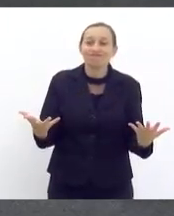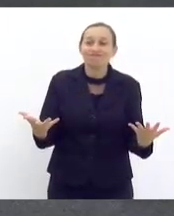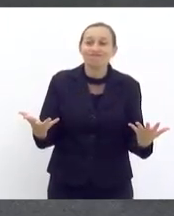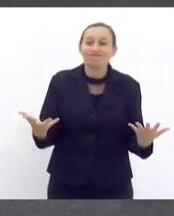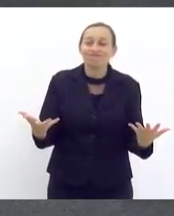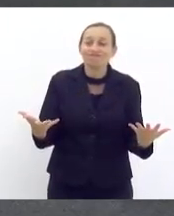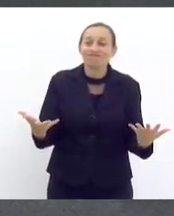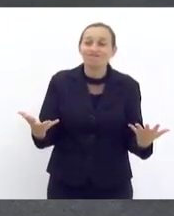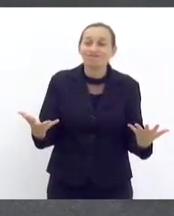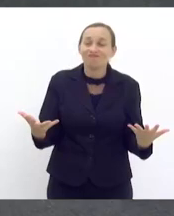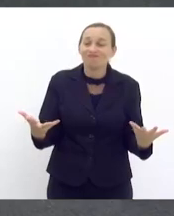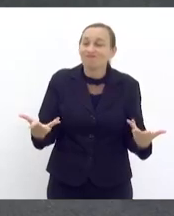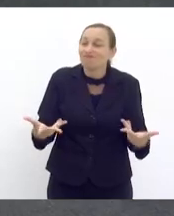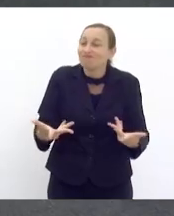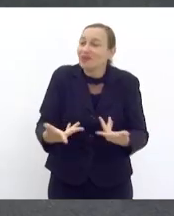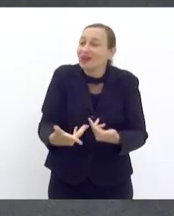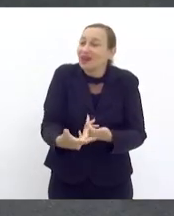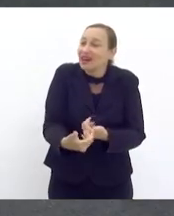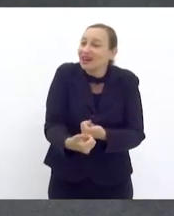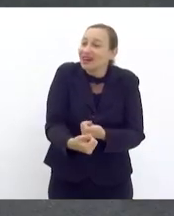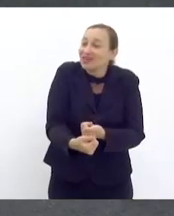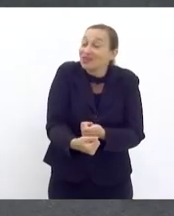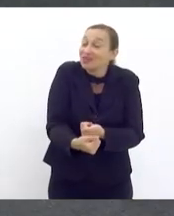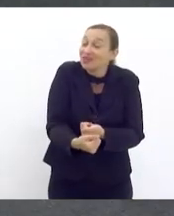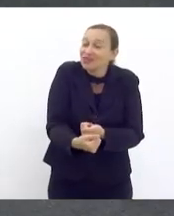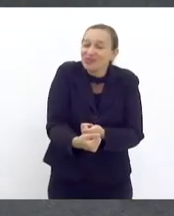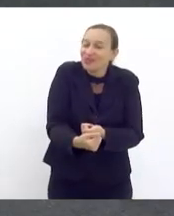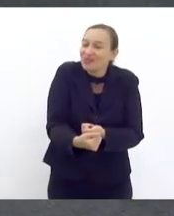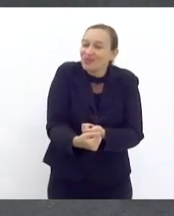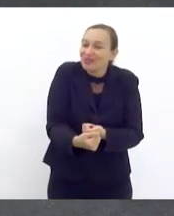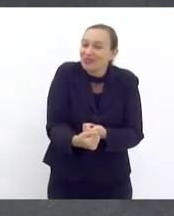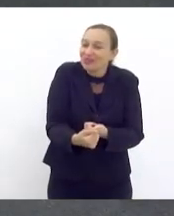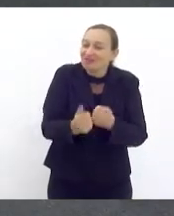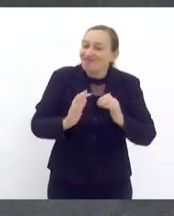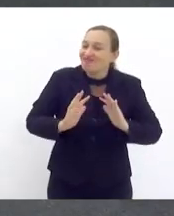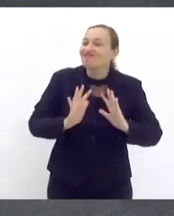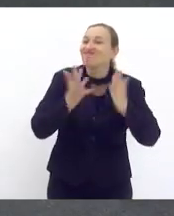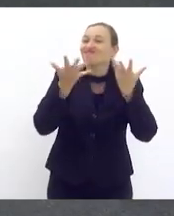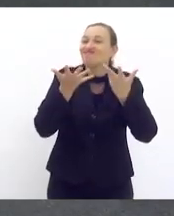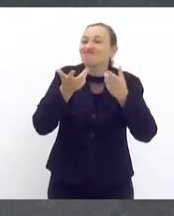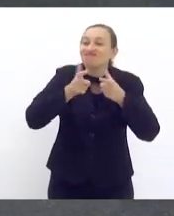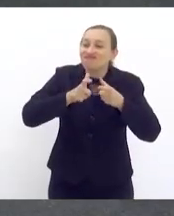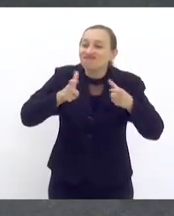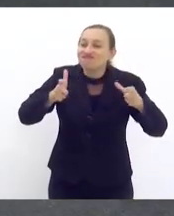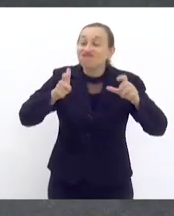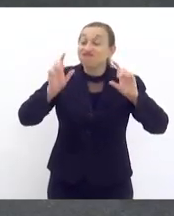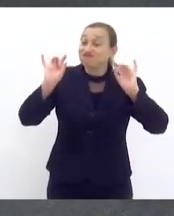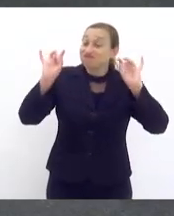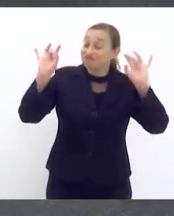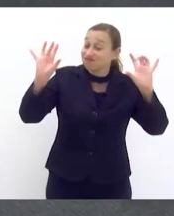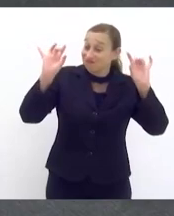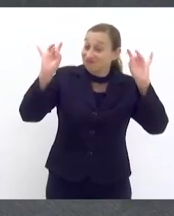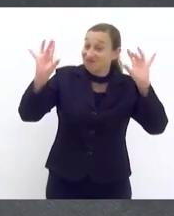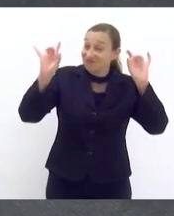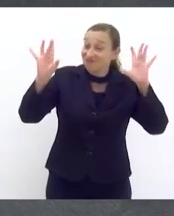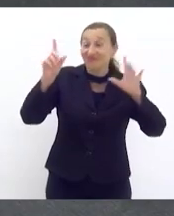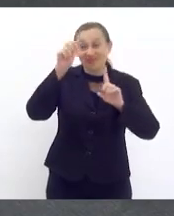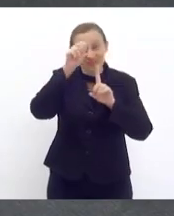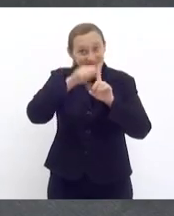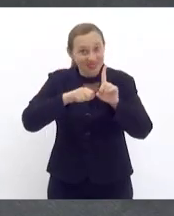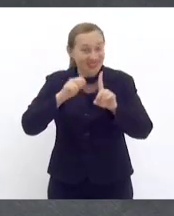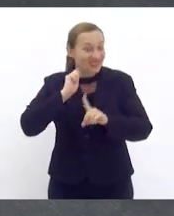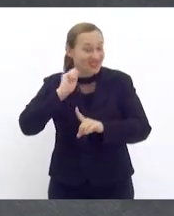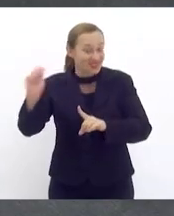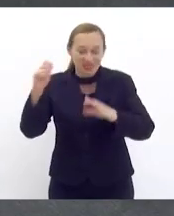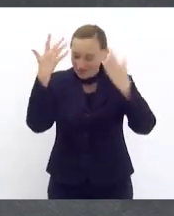um vigor a essa comemoração tão especial que estamos sendo nesse mês de abril